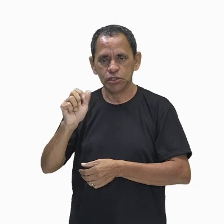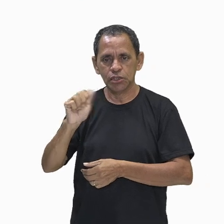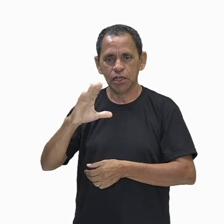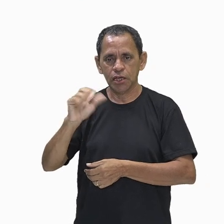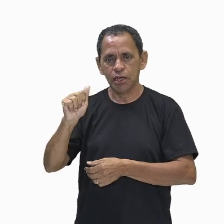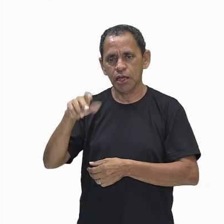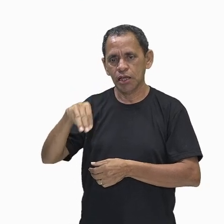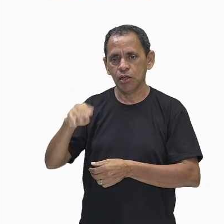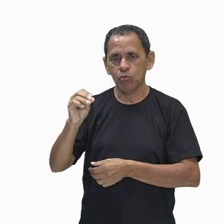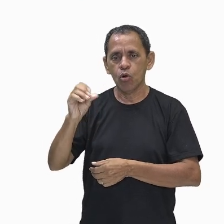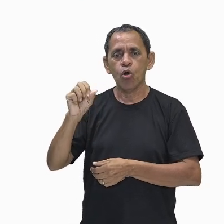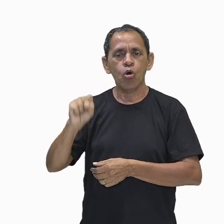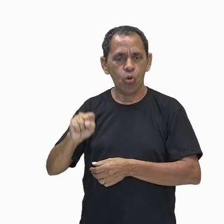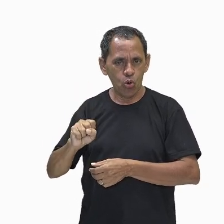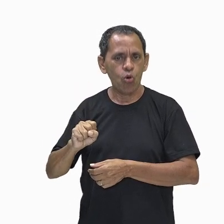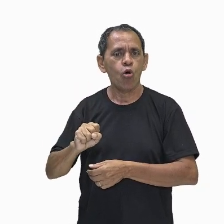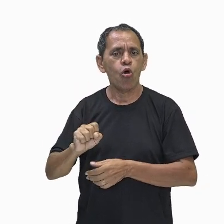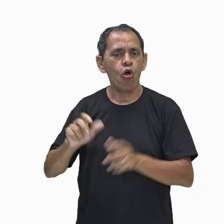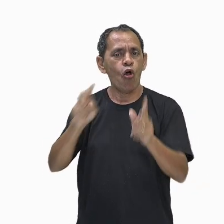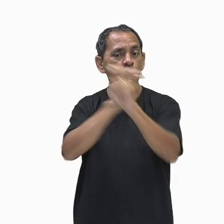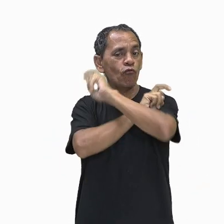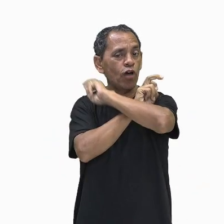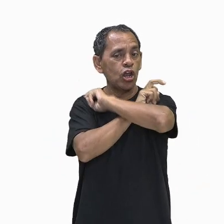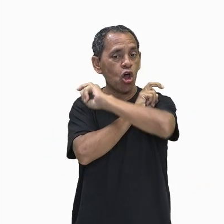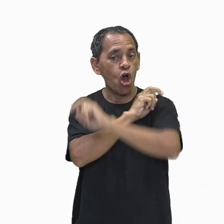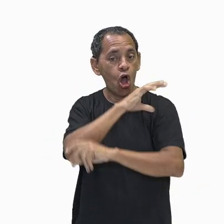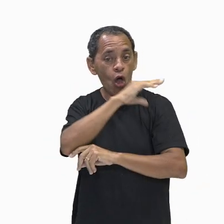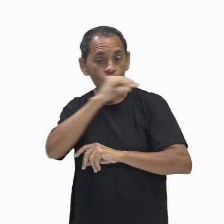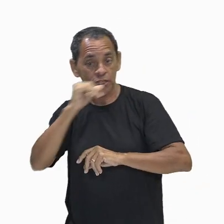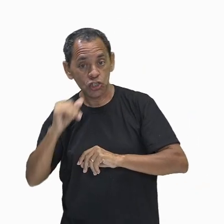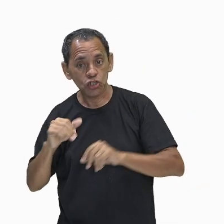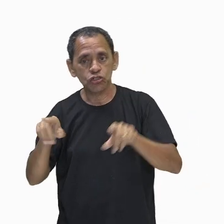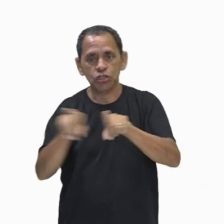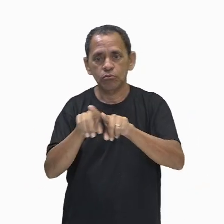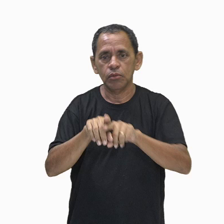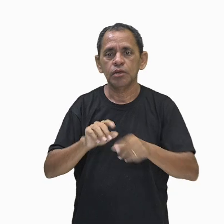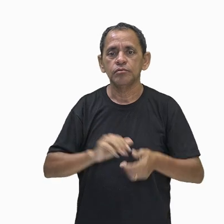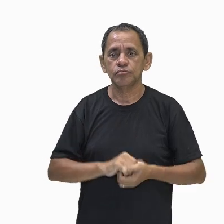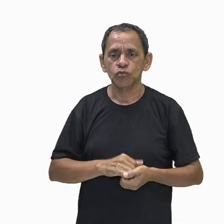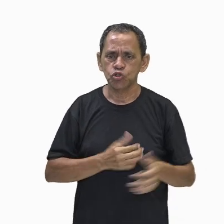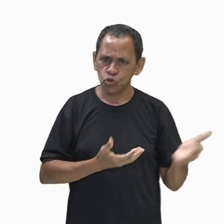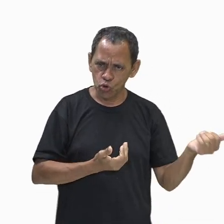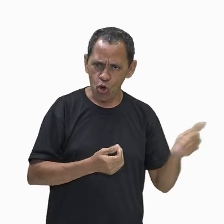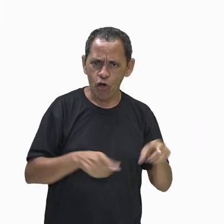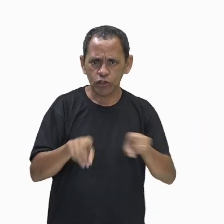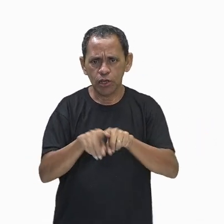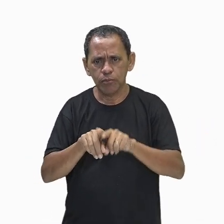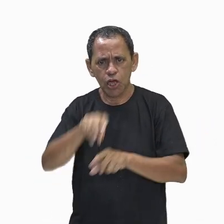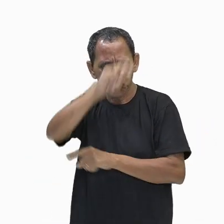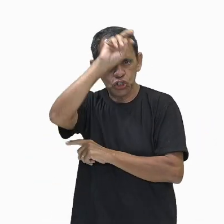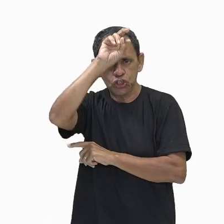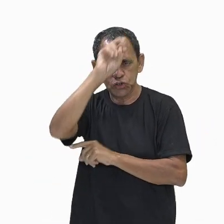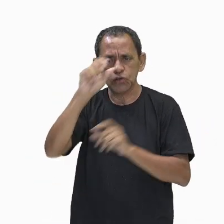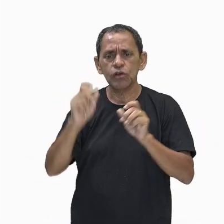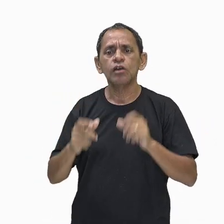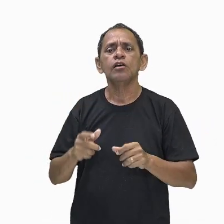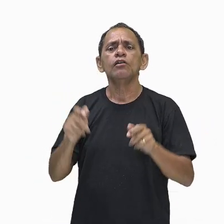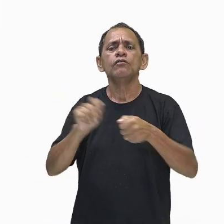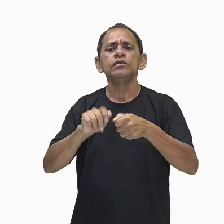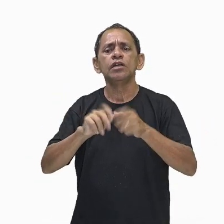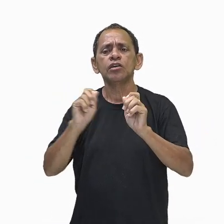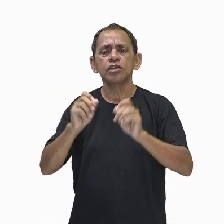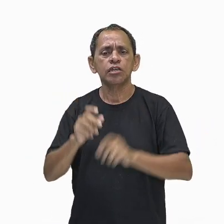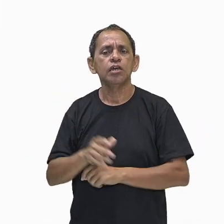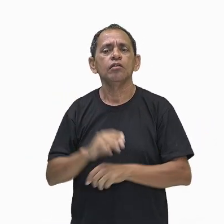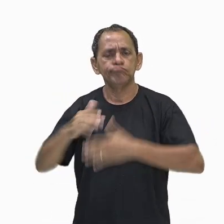faraó menino. Vamos ver aí, olha só, temos então, os egípcios, eles também fizeram o quê? Desenvolveram